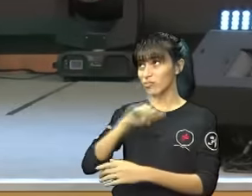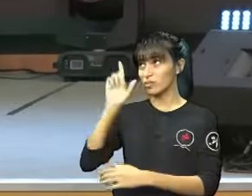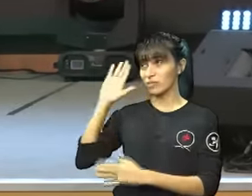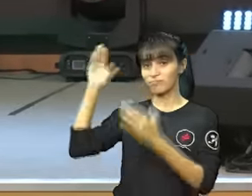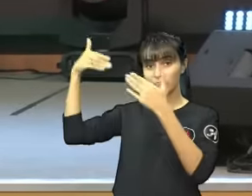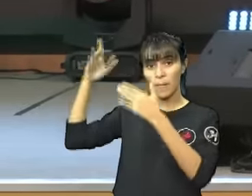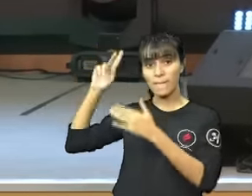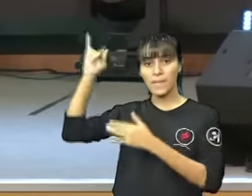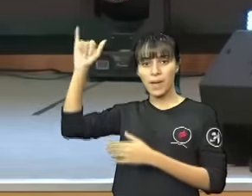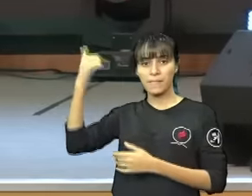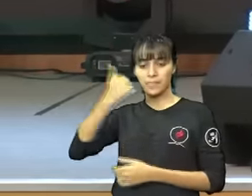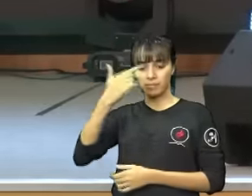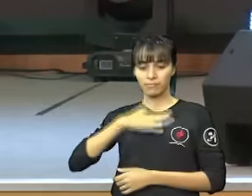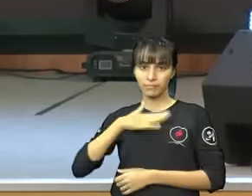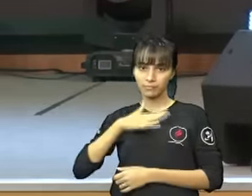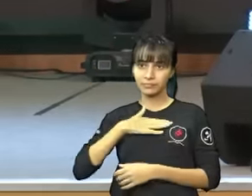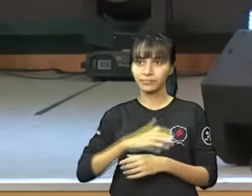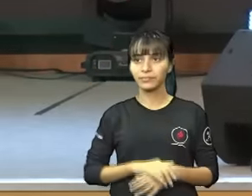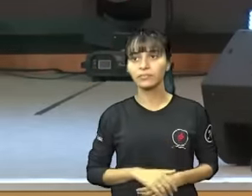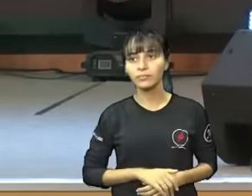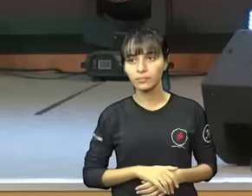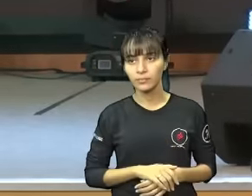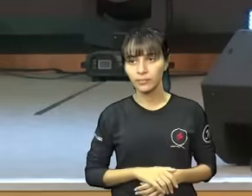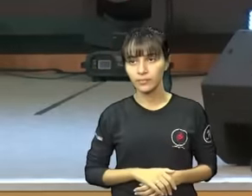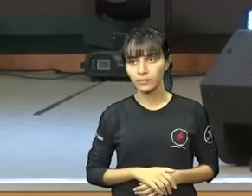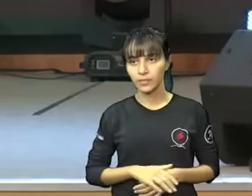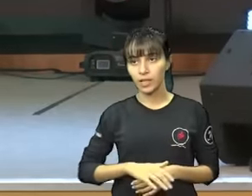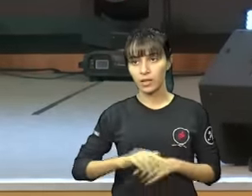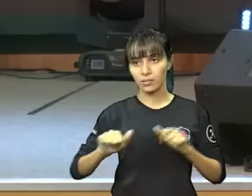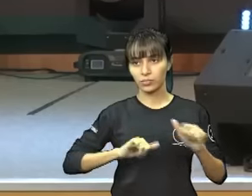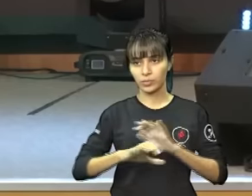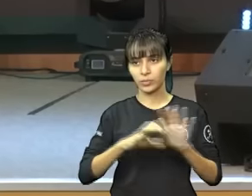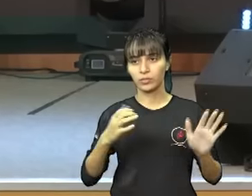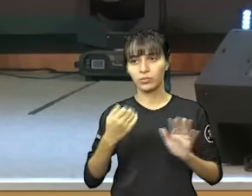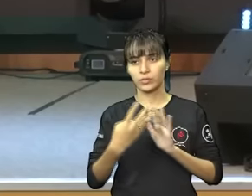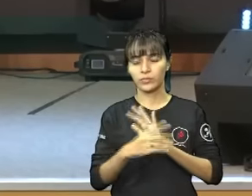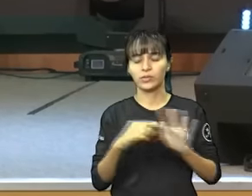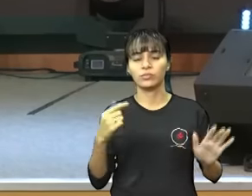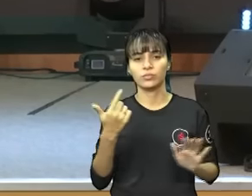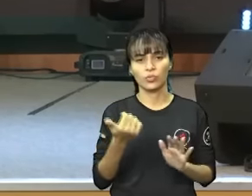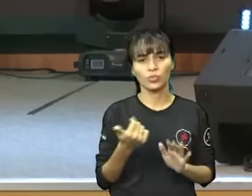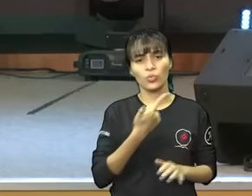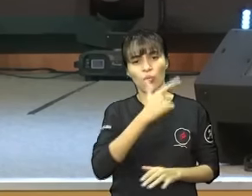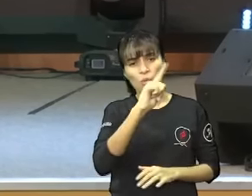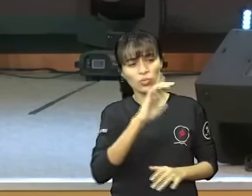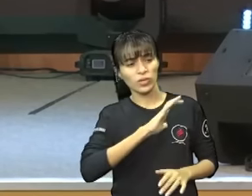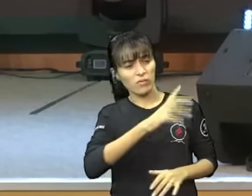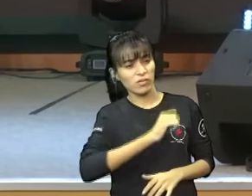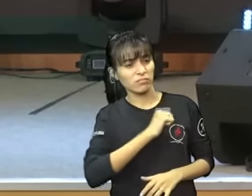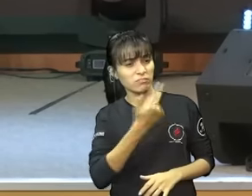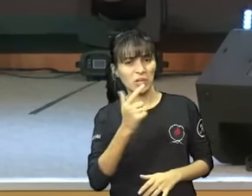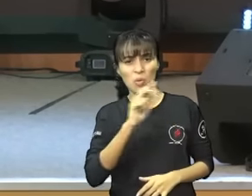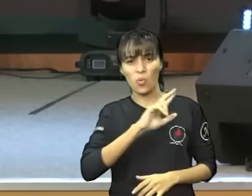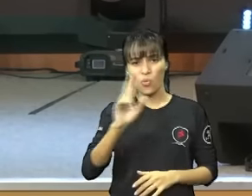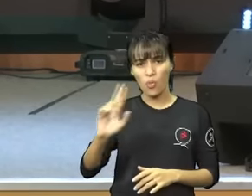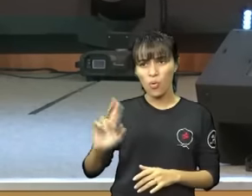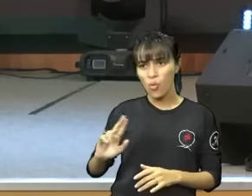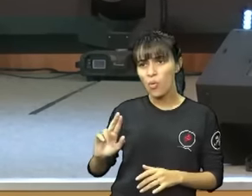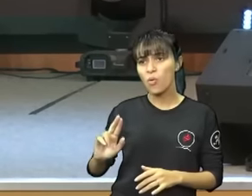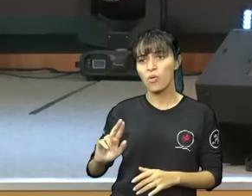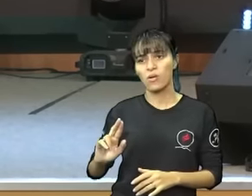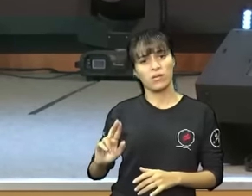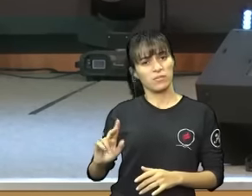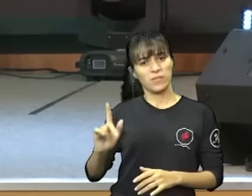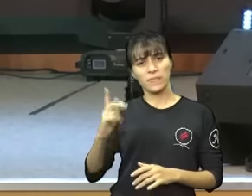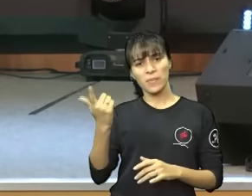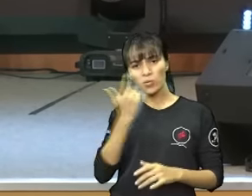apóstolo Pedro dizem Atos 4 12 em nenhum outro há salvação porque nem o nome é dado entre os homens pelo qual devamos